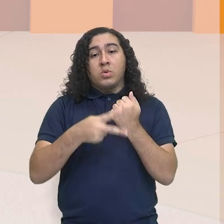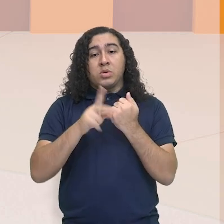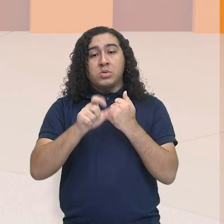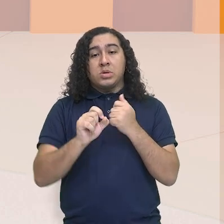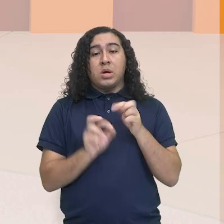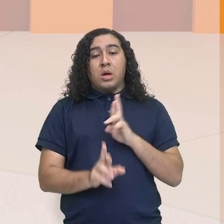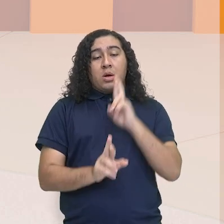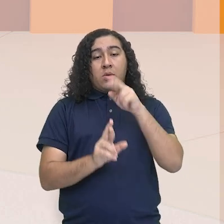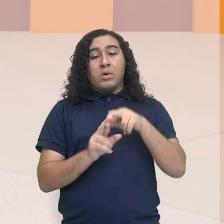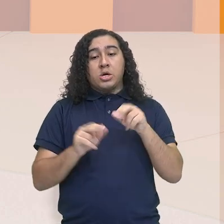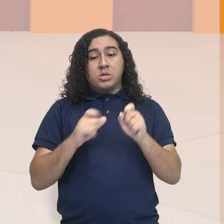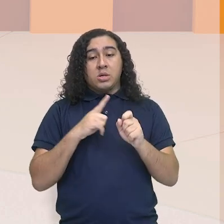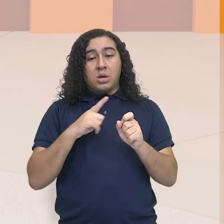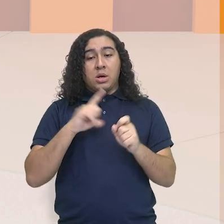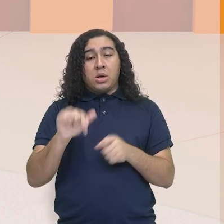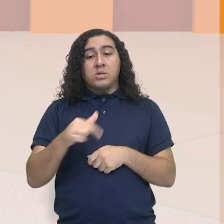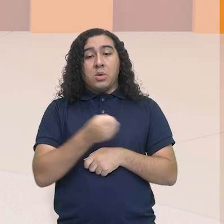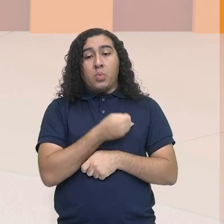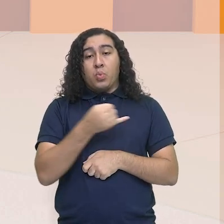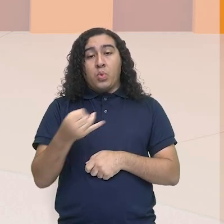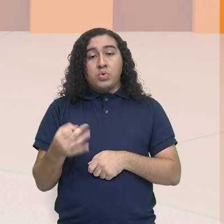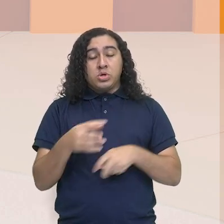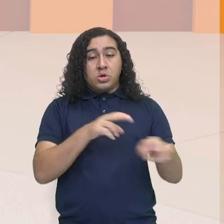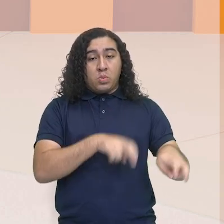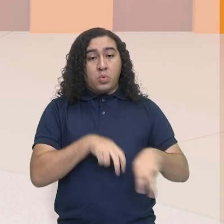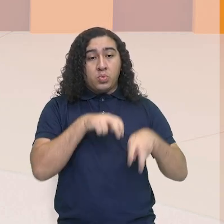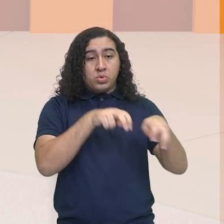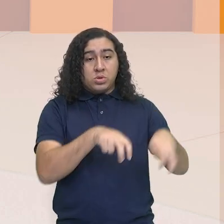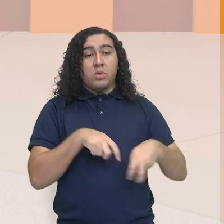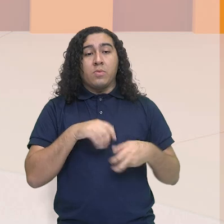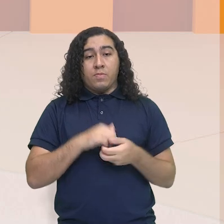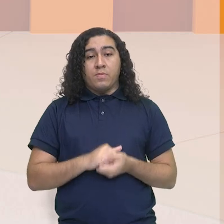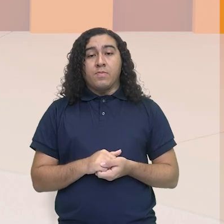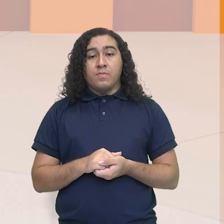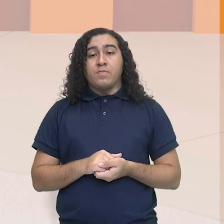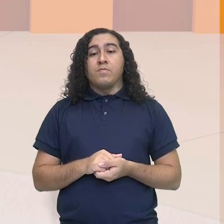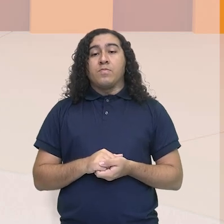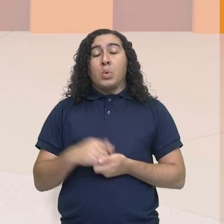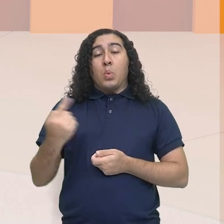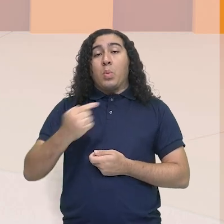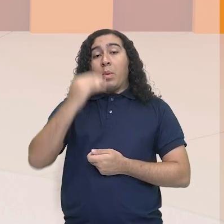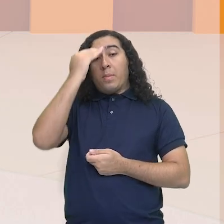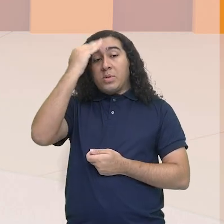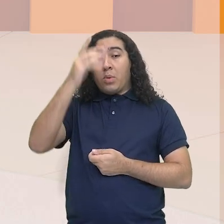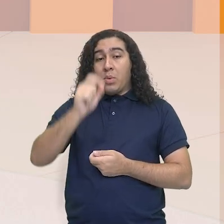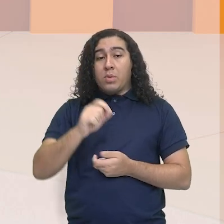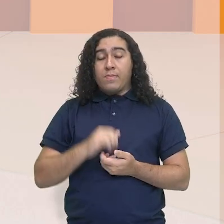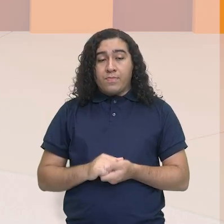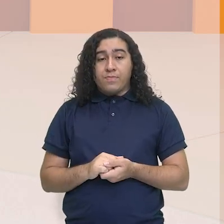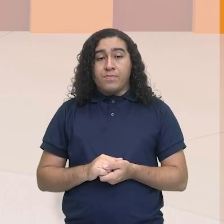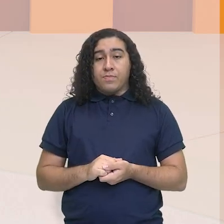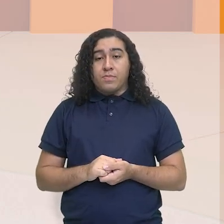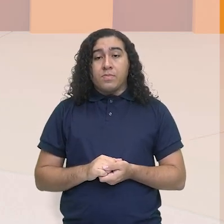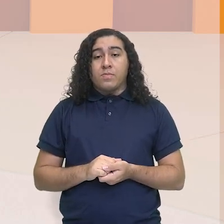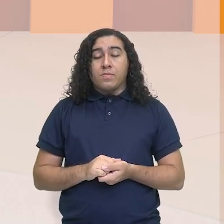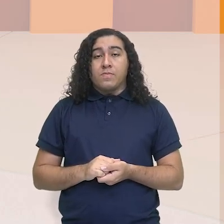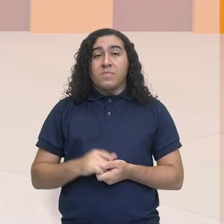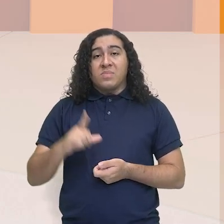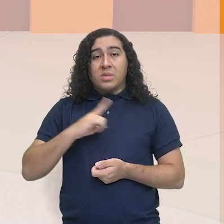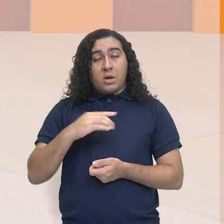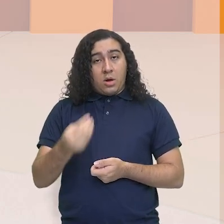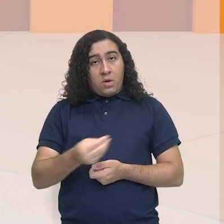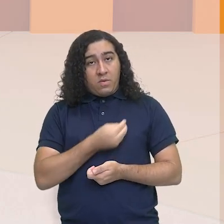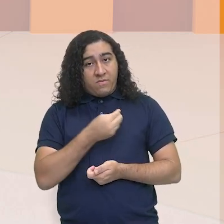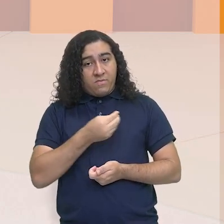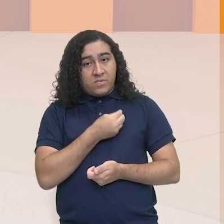nesse aumento, né, da produção lá no campo, né? Uma delas, que a gente já sabe, é a diminuição da biodiversidade. Como a gente